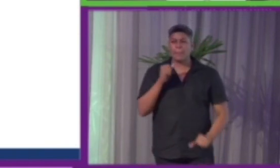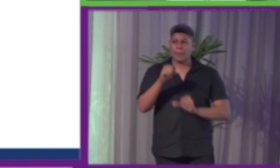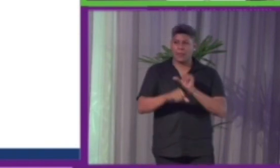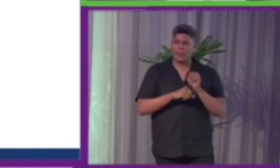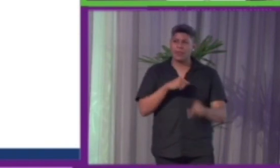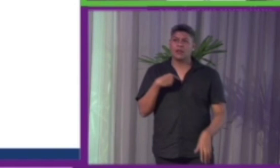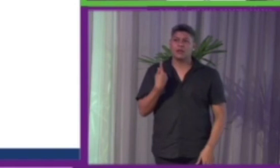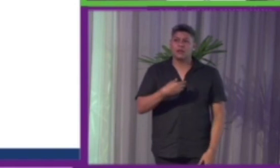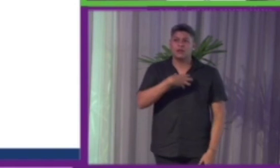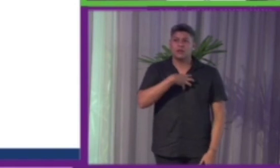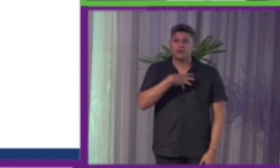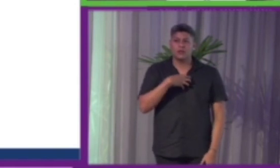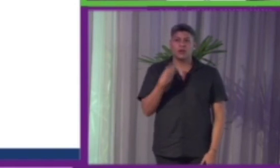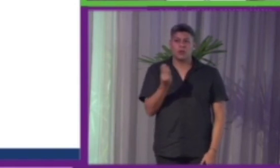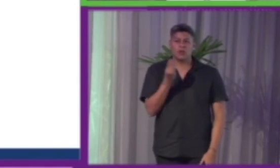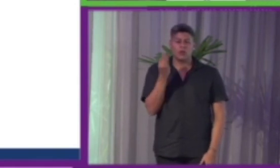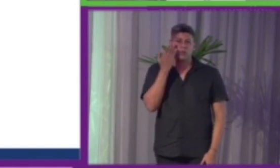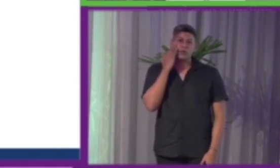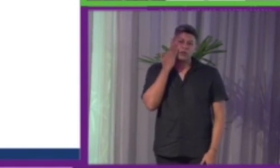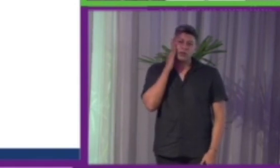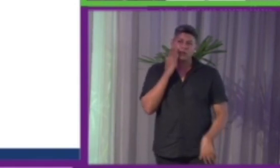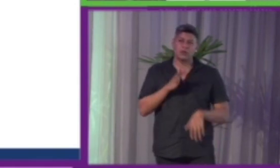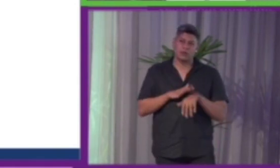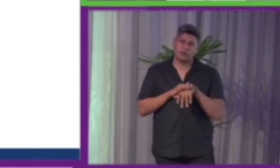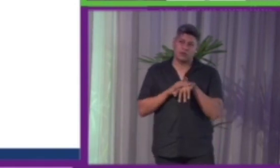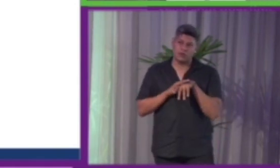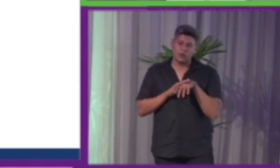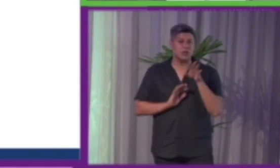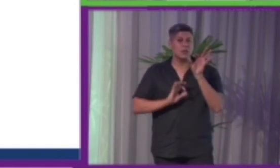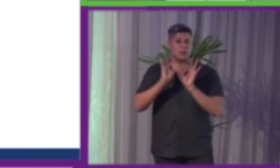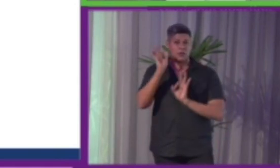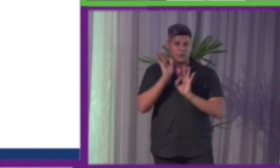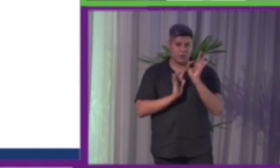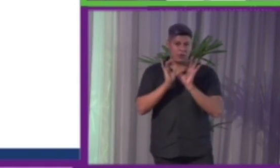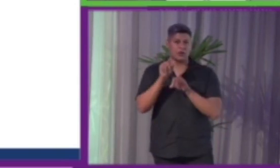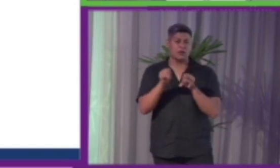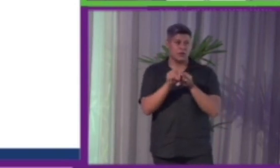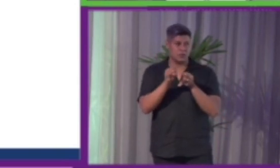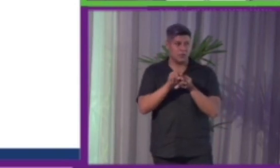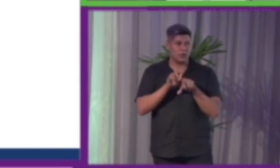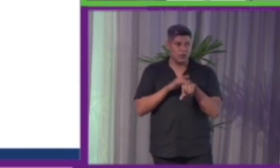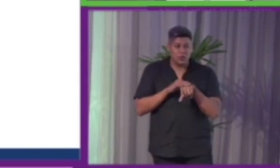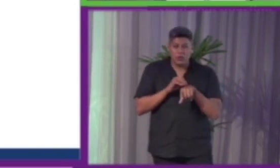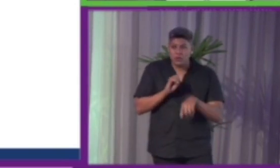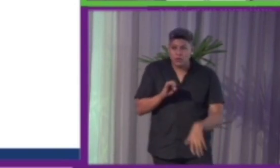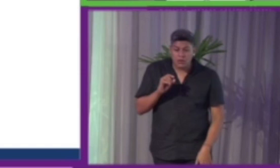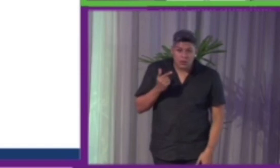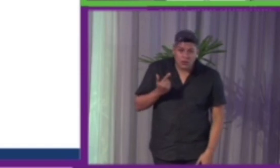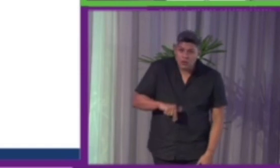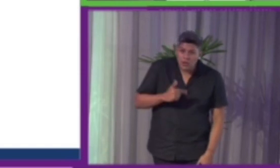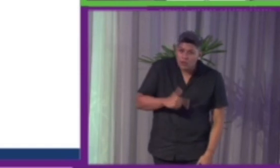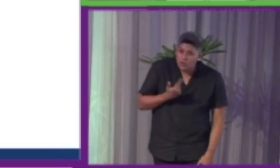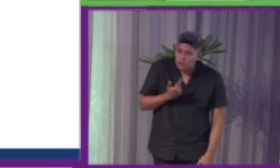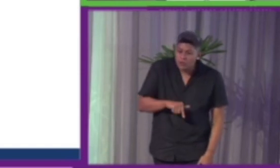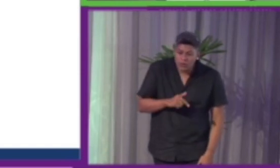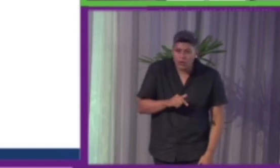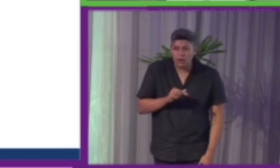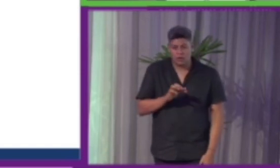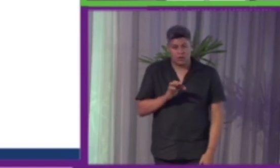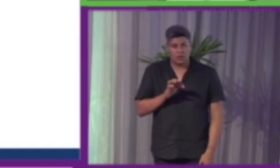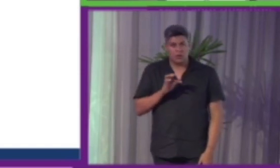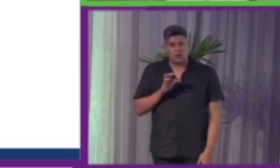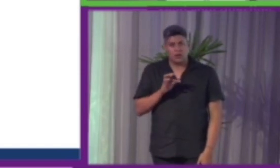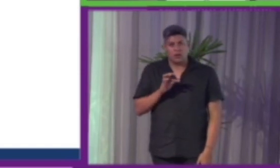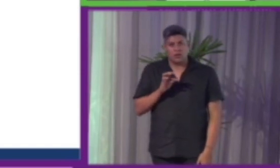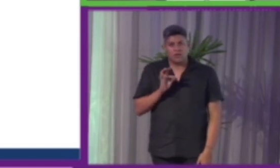forma de entender a doença e de se preparar para a doença. Se a gente não tivesse a noção da genotipagem dentro do país, a gente